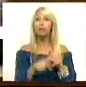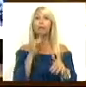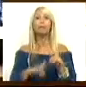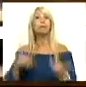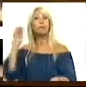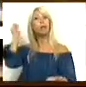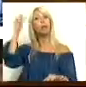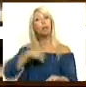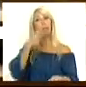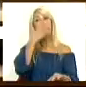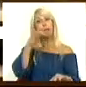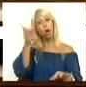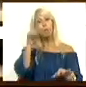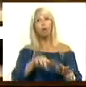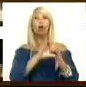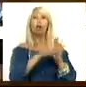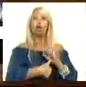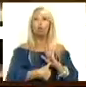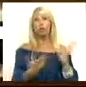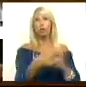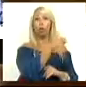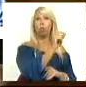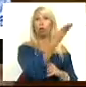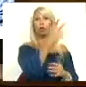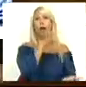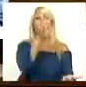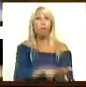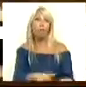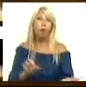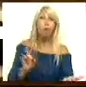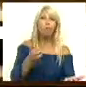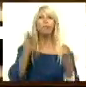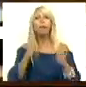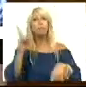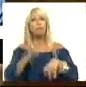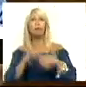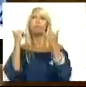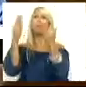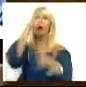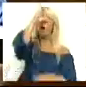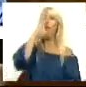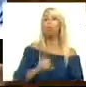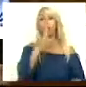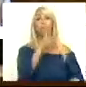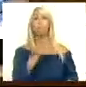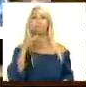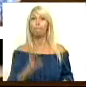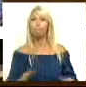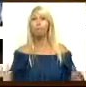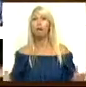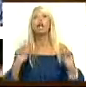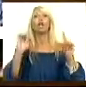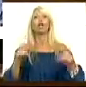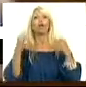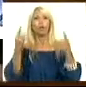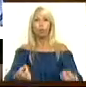República. Se estes projetos, designadamente o do Bloco de Esquerda, for aprovado, é preciso dar tempo ao Governo para a sua concretização e só depois